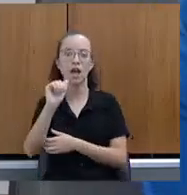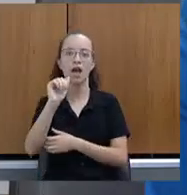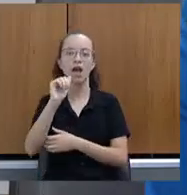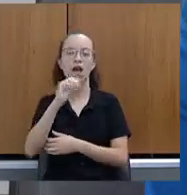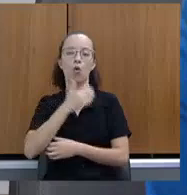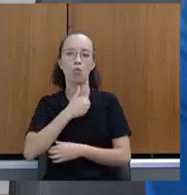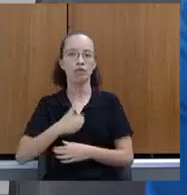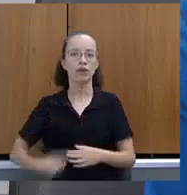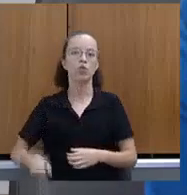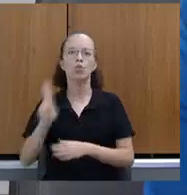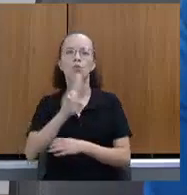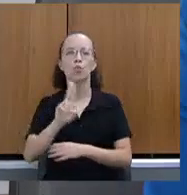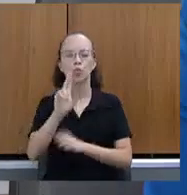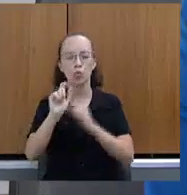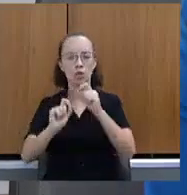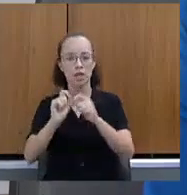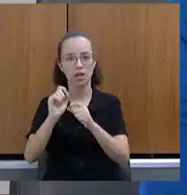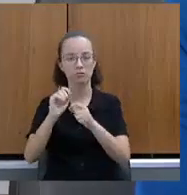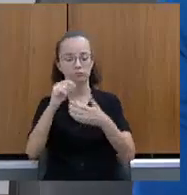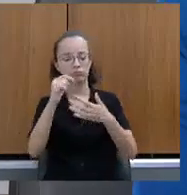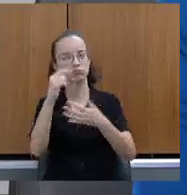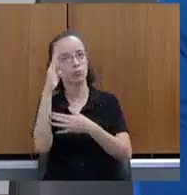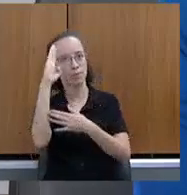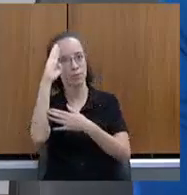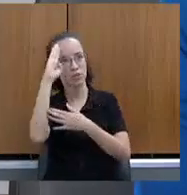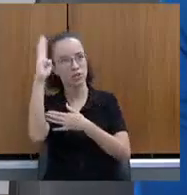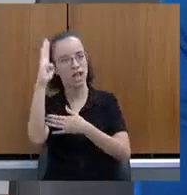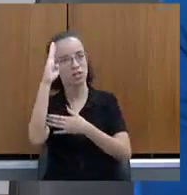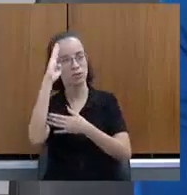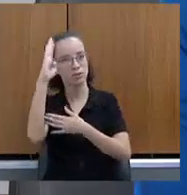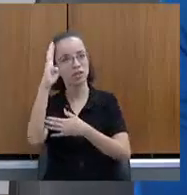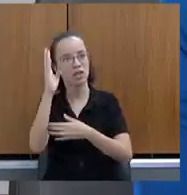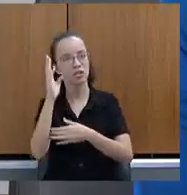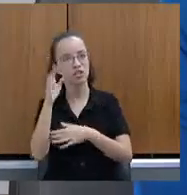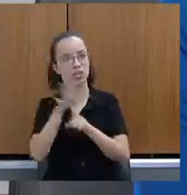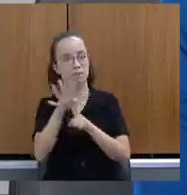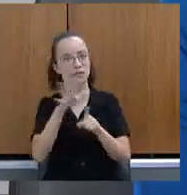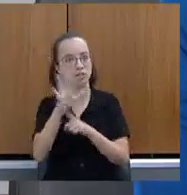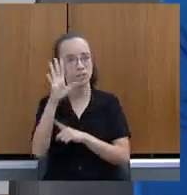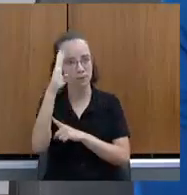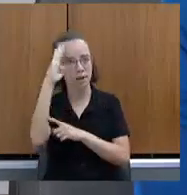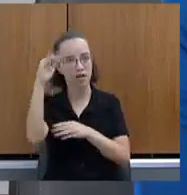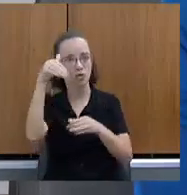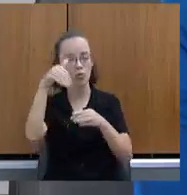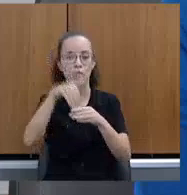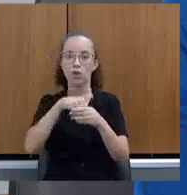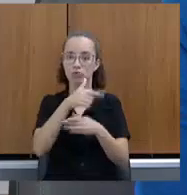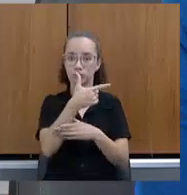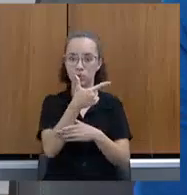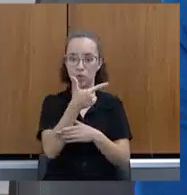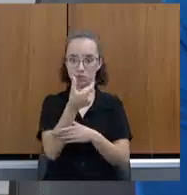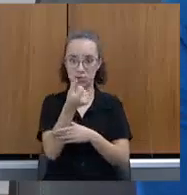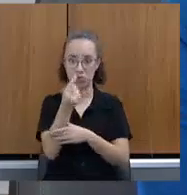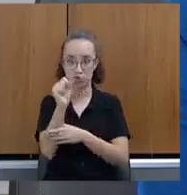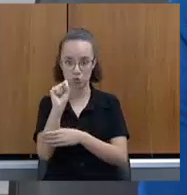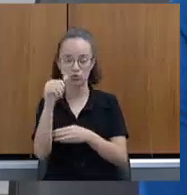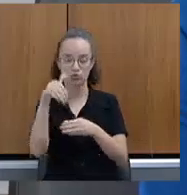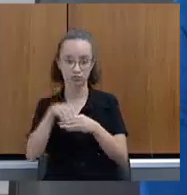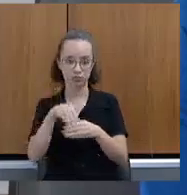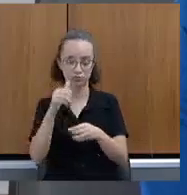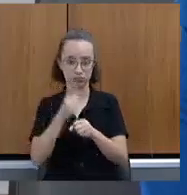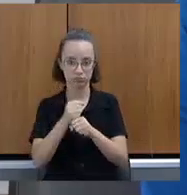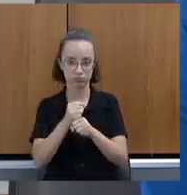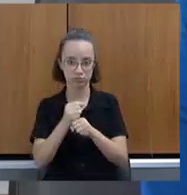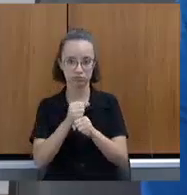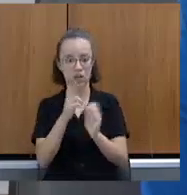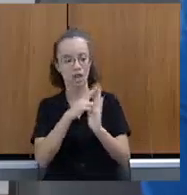um uma definição de prioridade não vou usar os termos técnicos não precisa que foi votado em 2018 que na nossa leitura inclusive